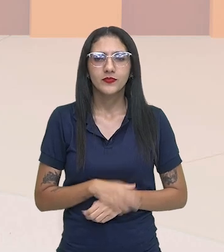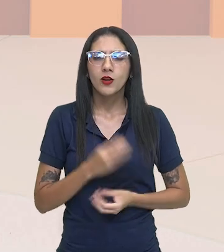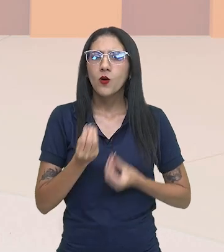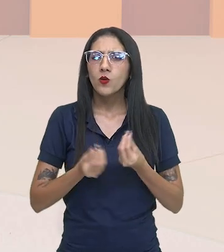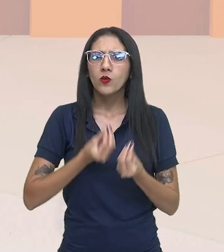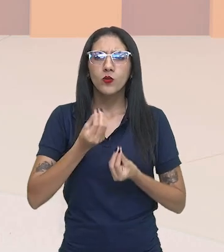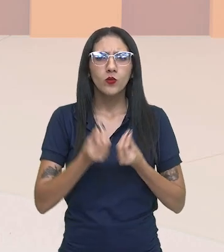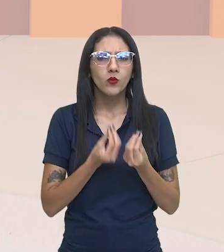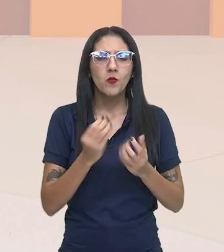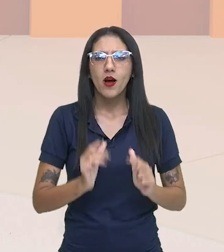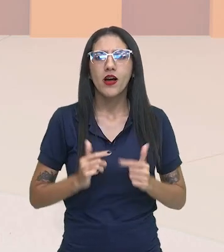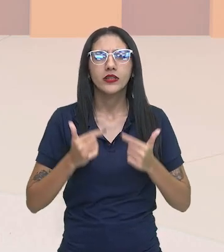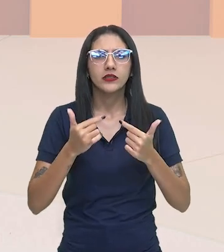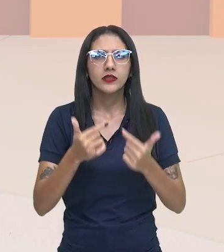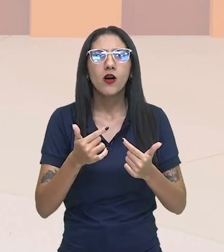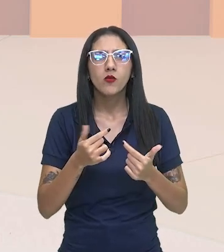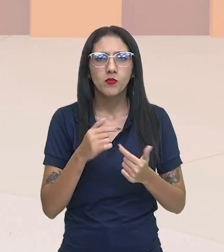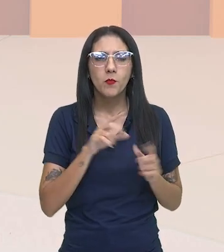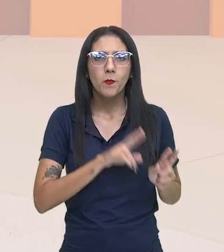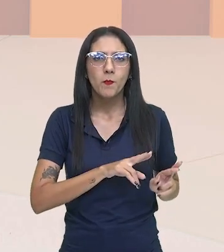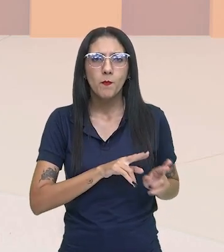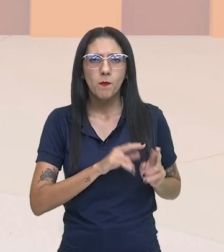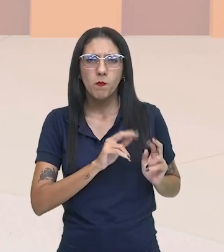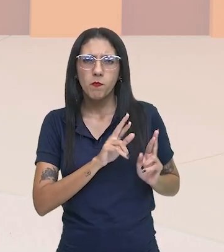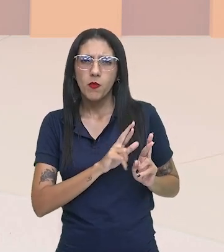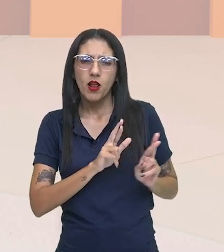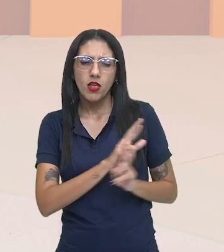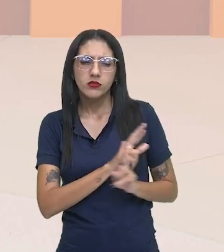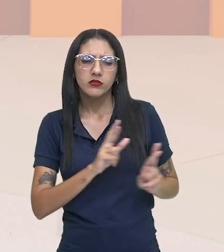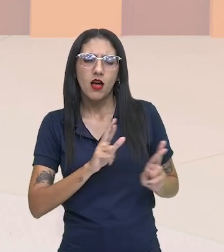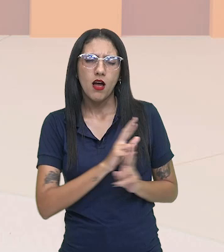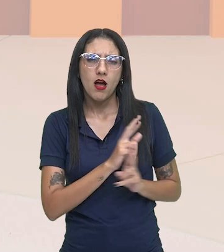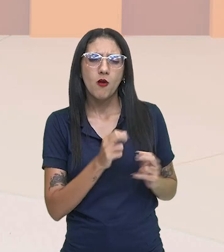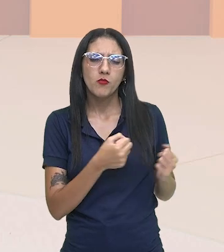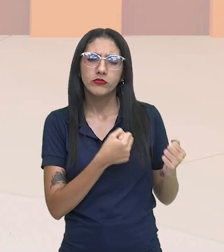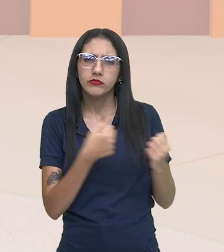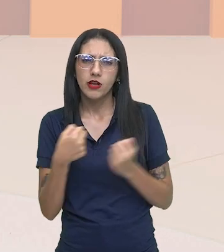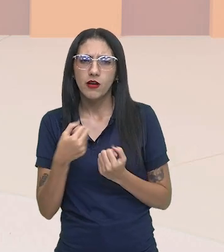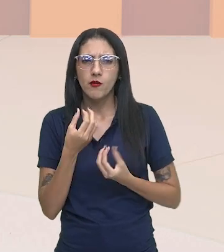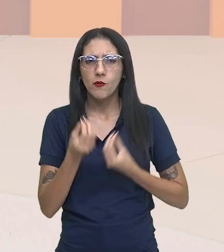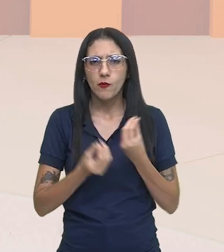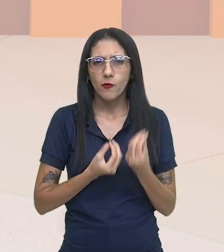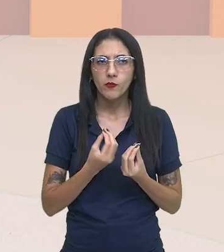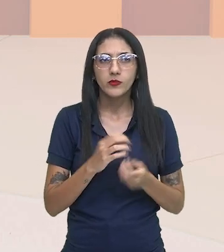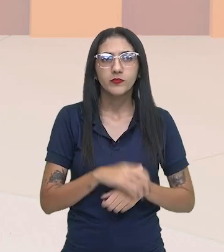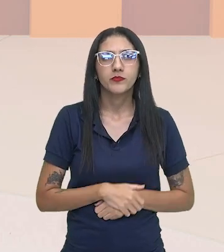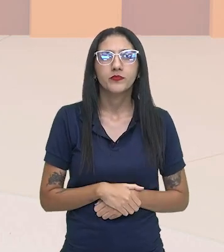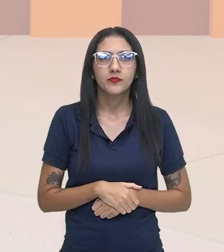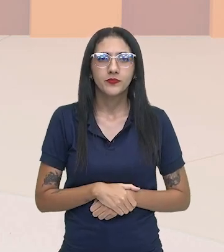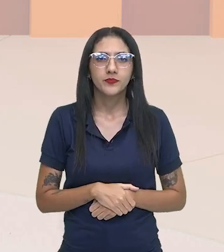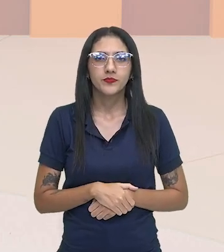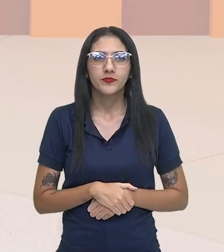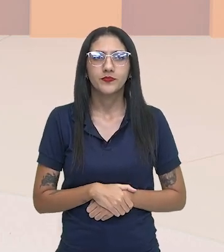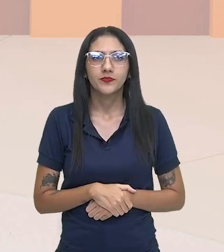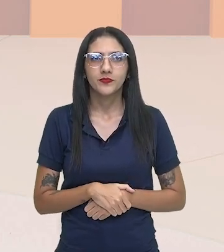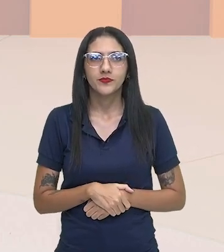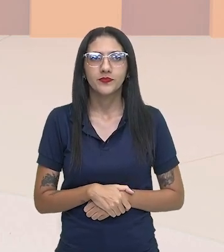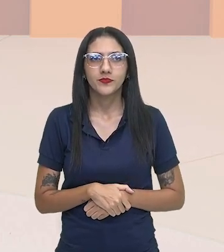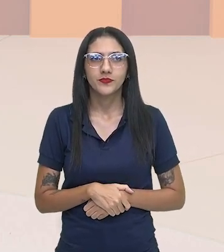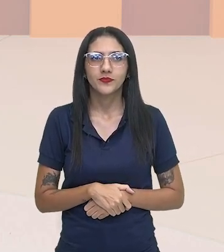poder, quais são essas formas que você exerce o poder? Então, nós temos aí o poder econômico, o poder político e o